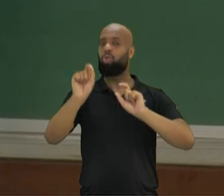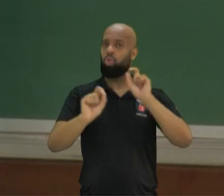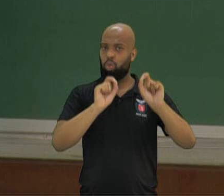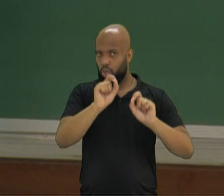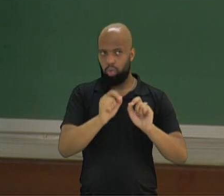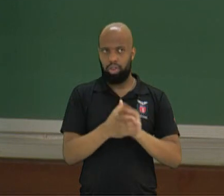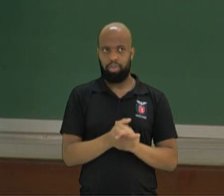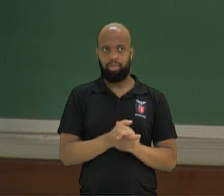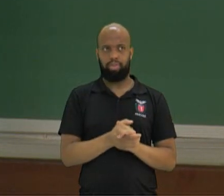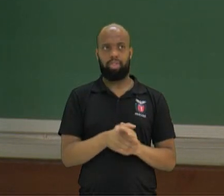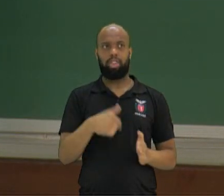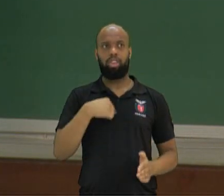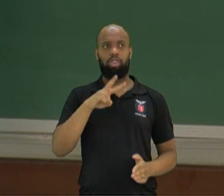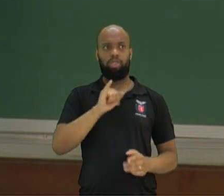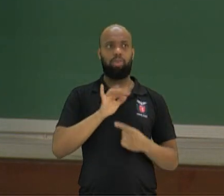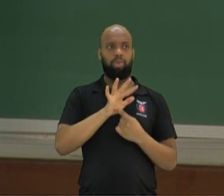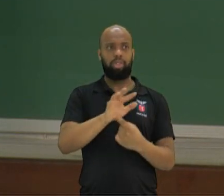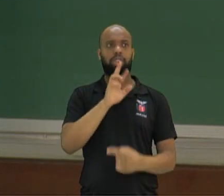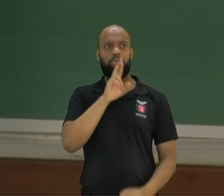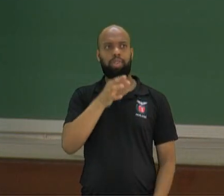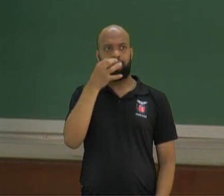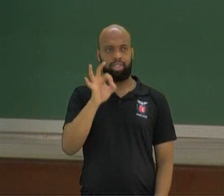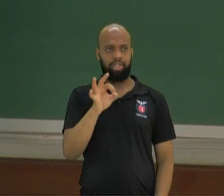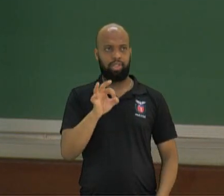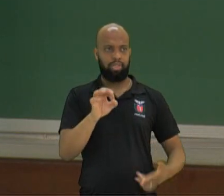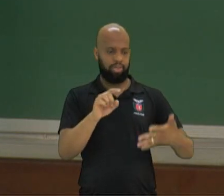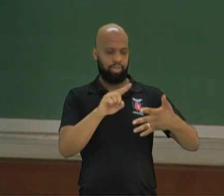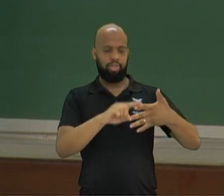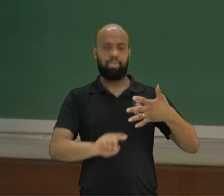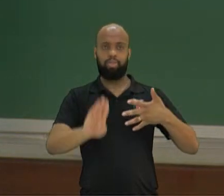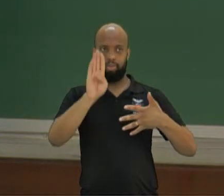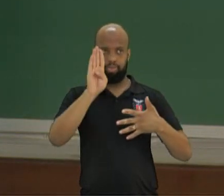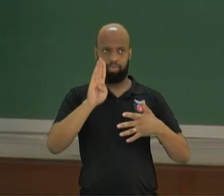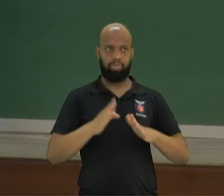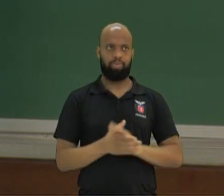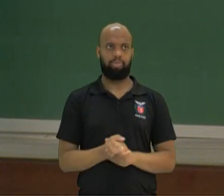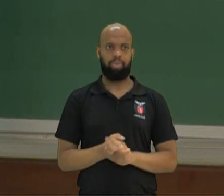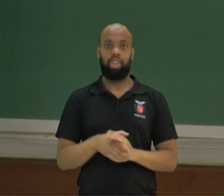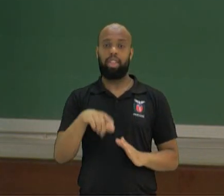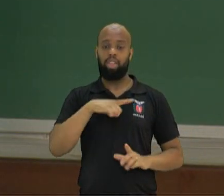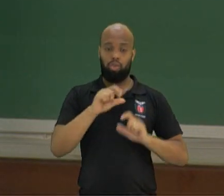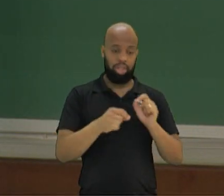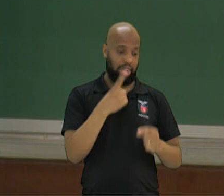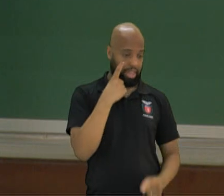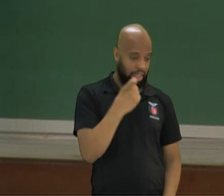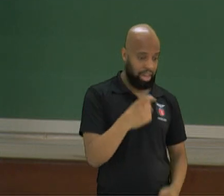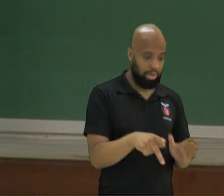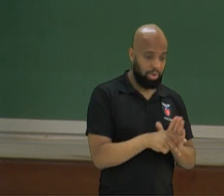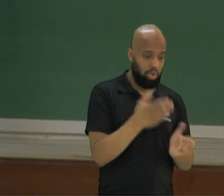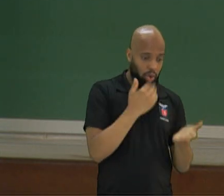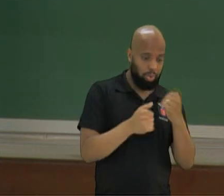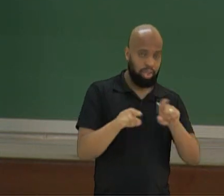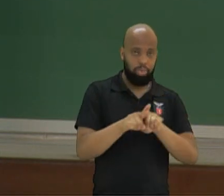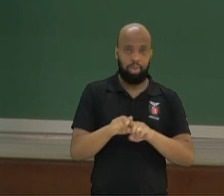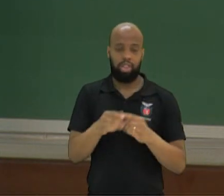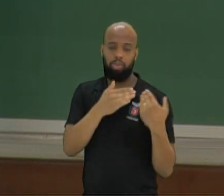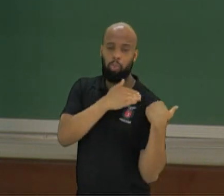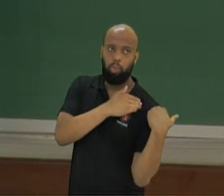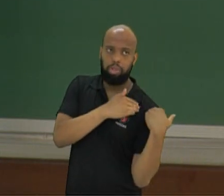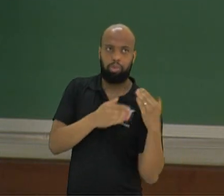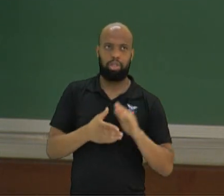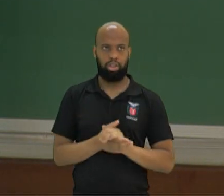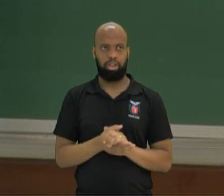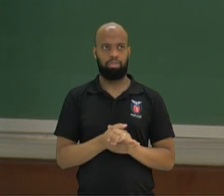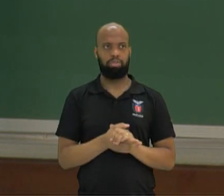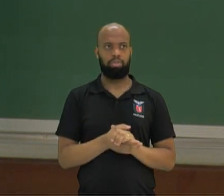vocês qual é a alternativa certa, é a letra B, unir interesse por alimentação e responsabilidade ambiental, tá?